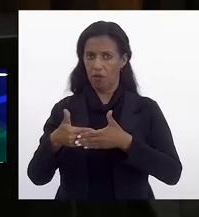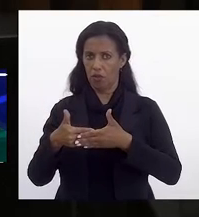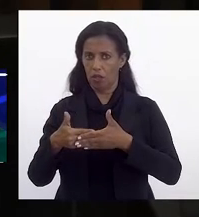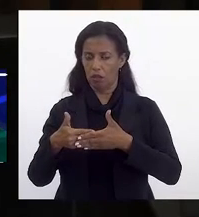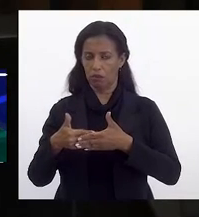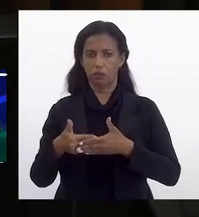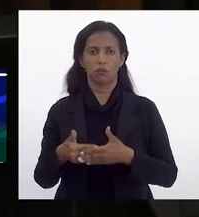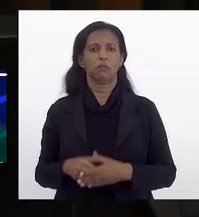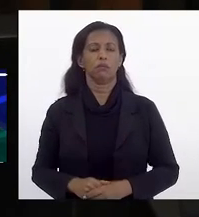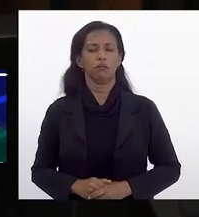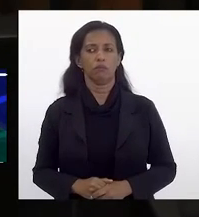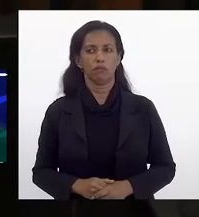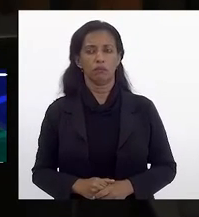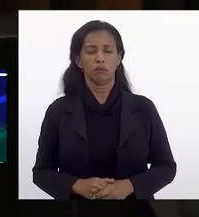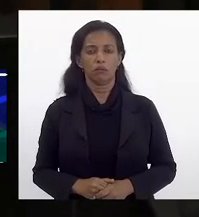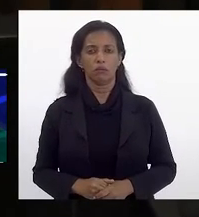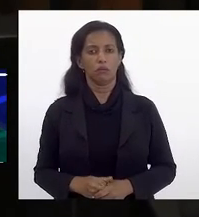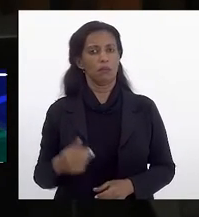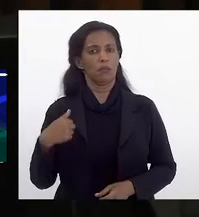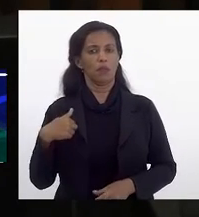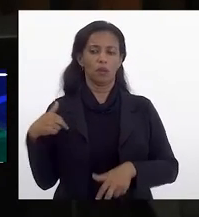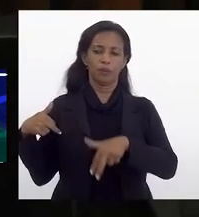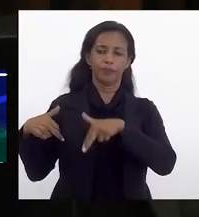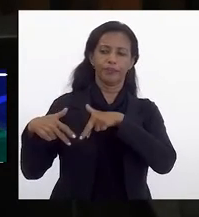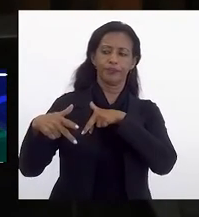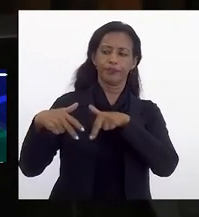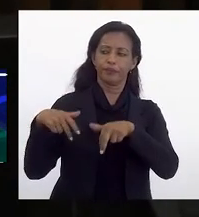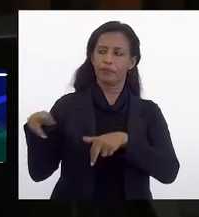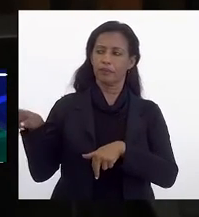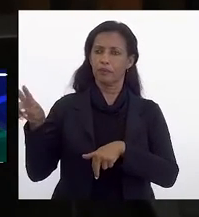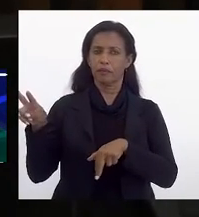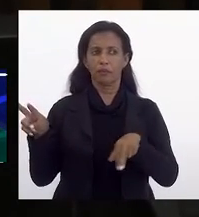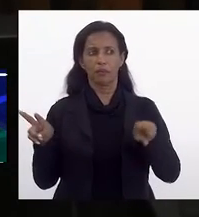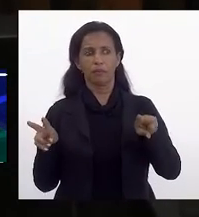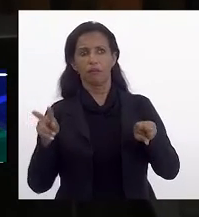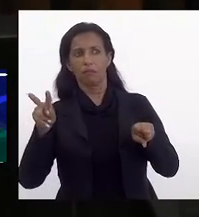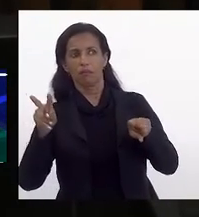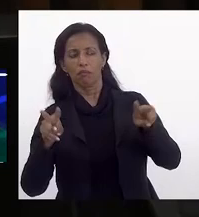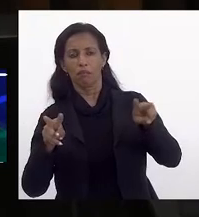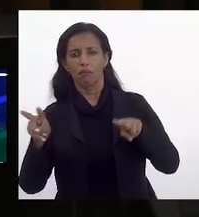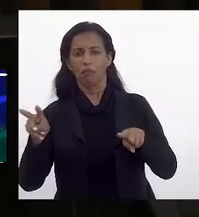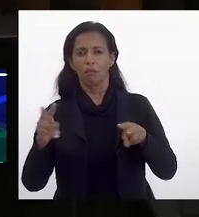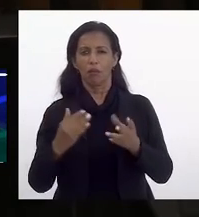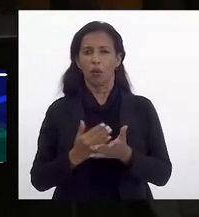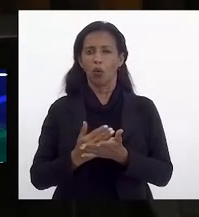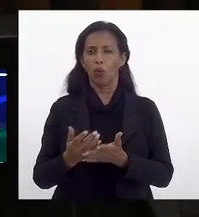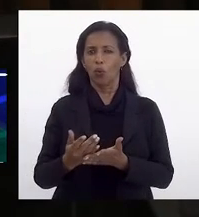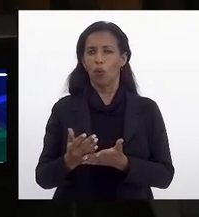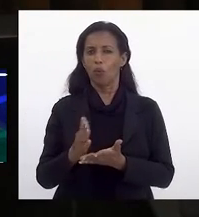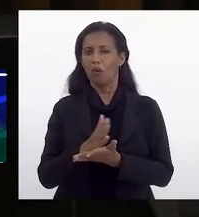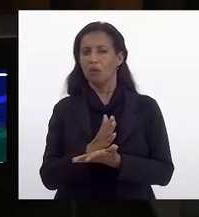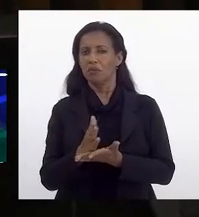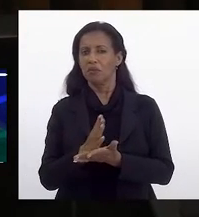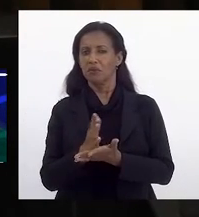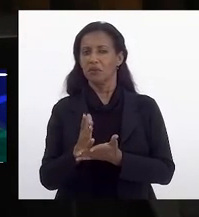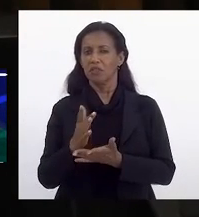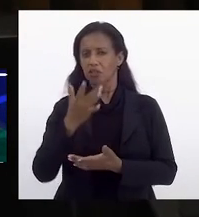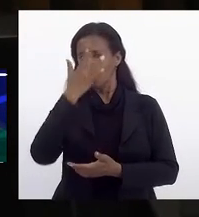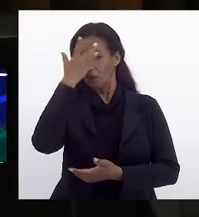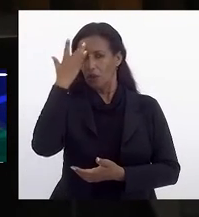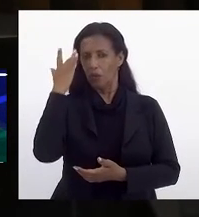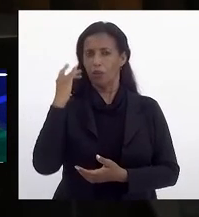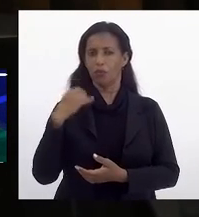interno. E volta e meia, tenho verificado que começa a haver um